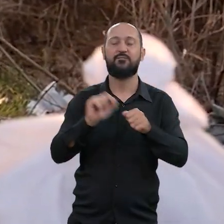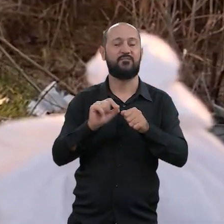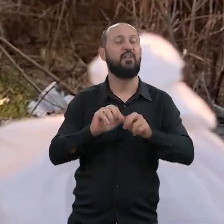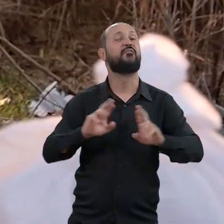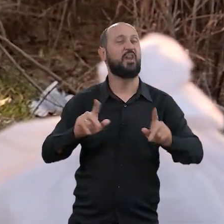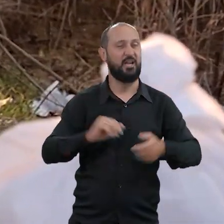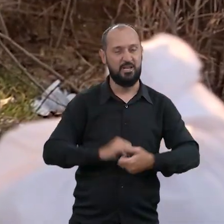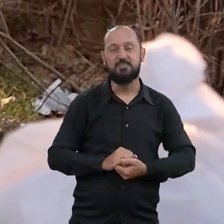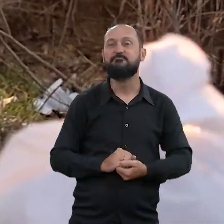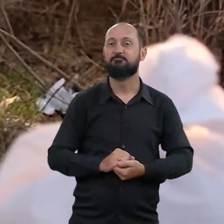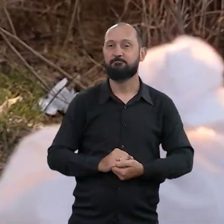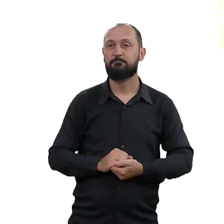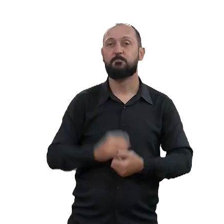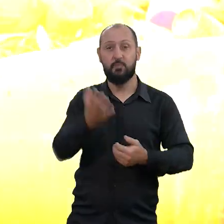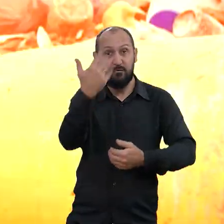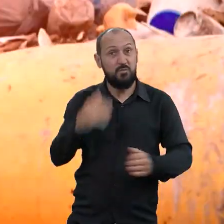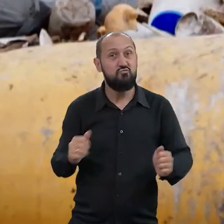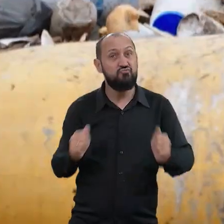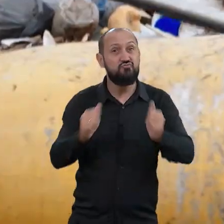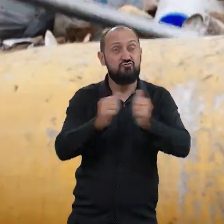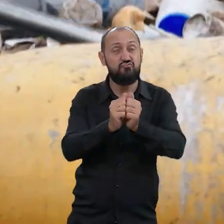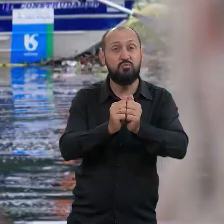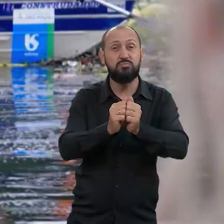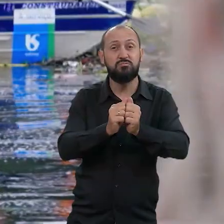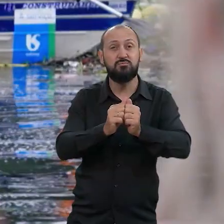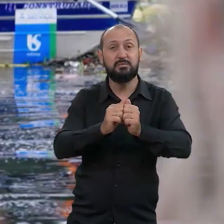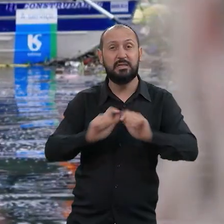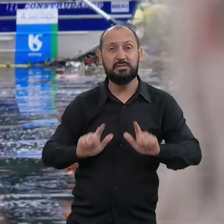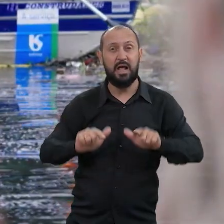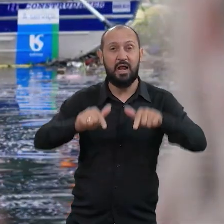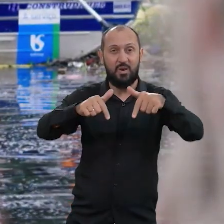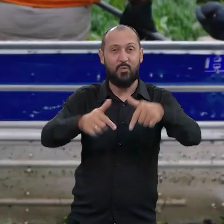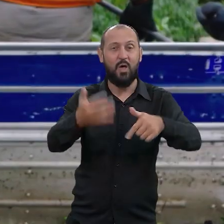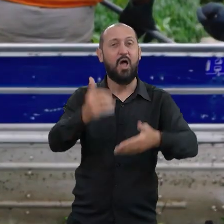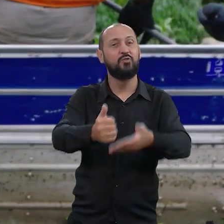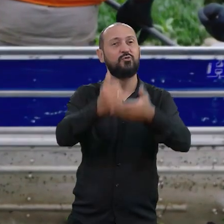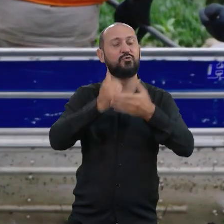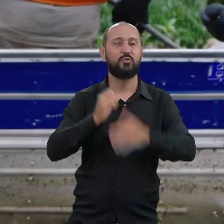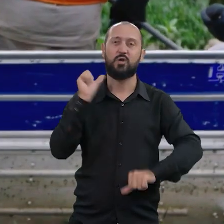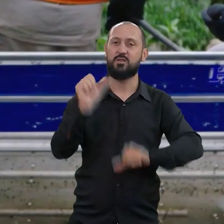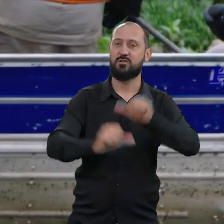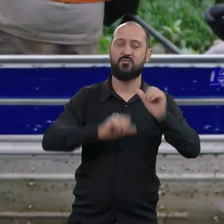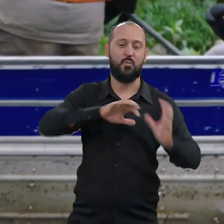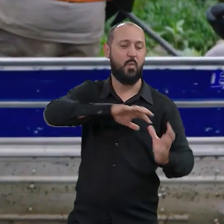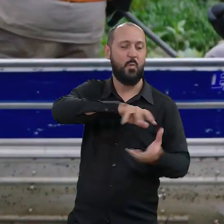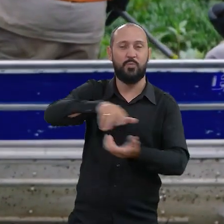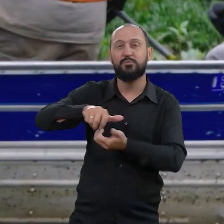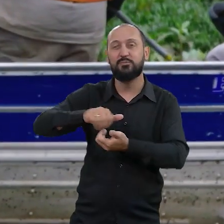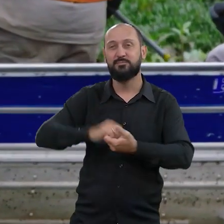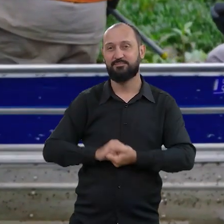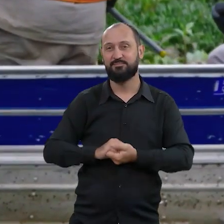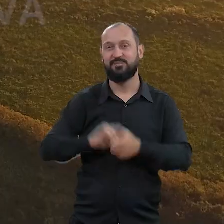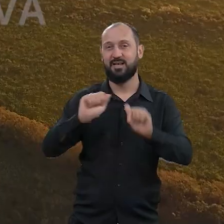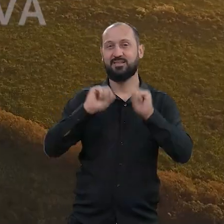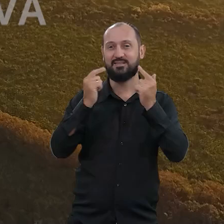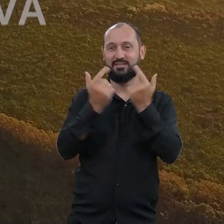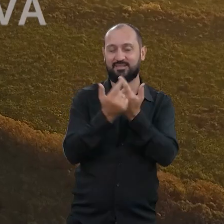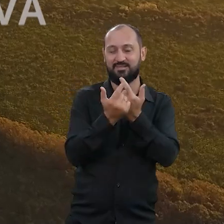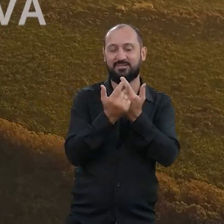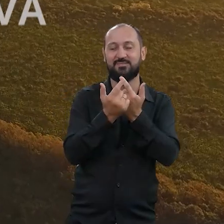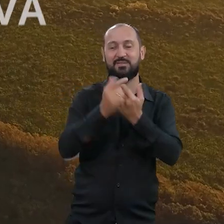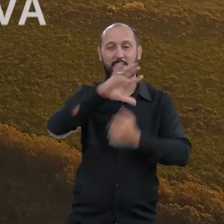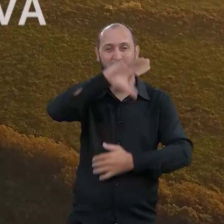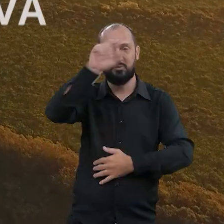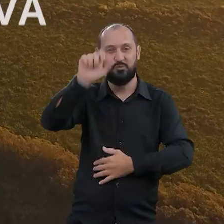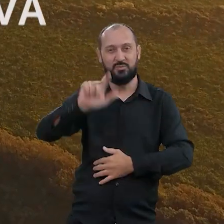ação faz a diferença. Junte-se a nós nessa jornada e ajude a transformar o mundo.